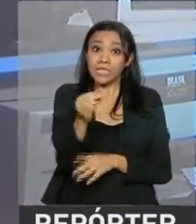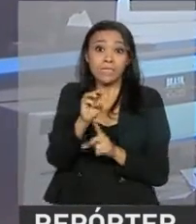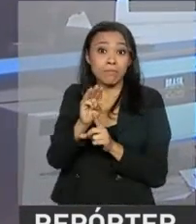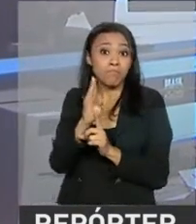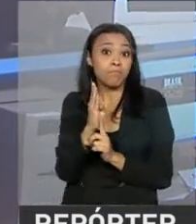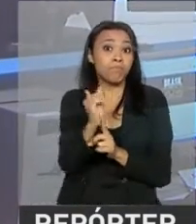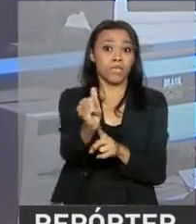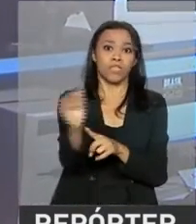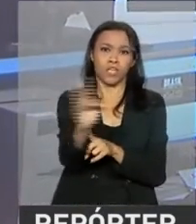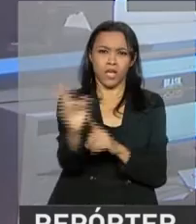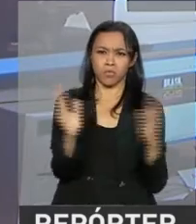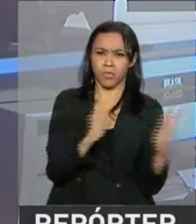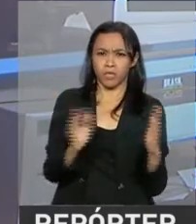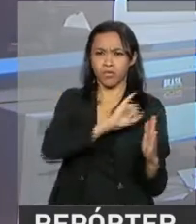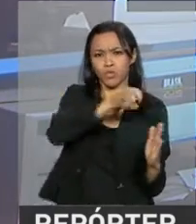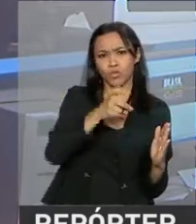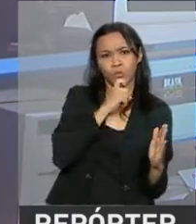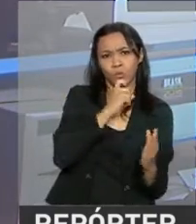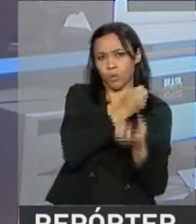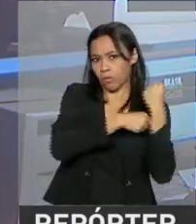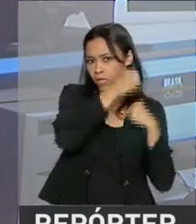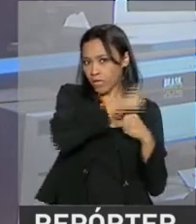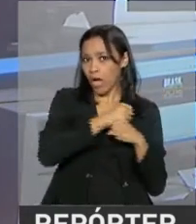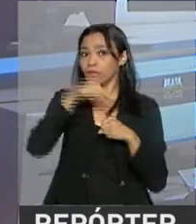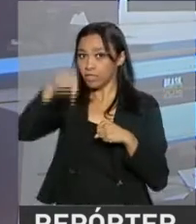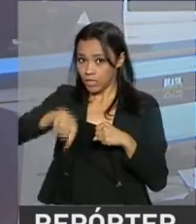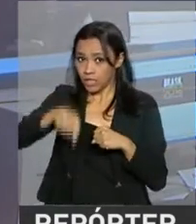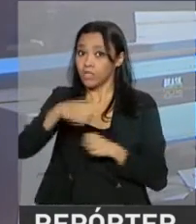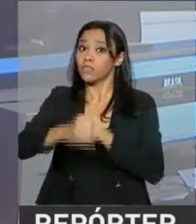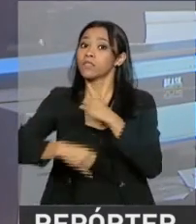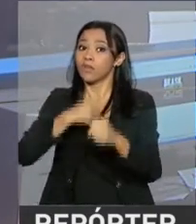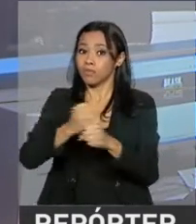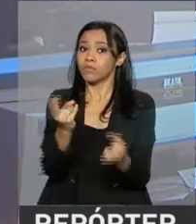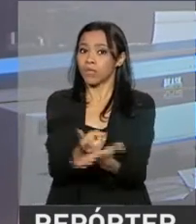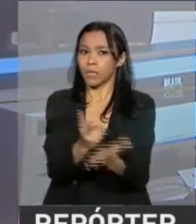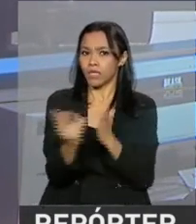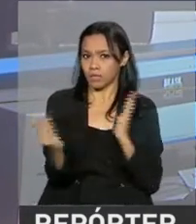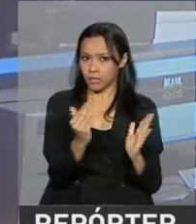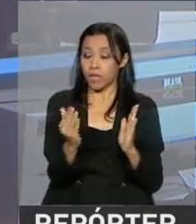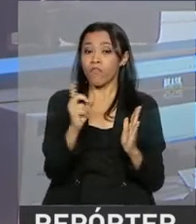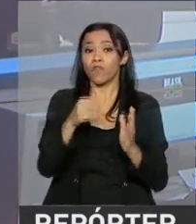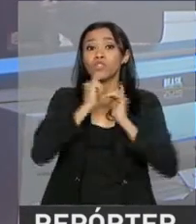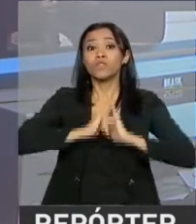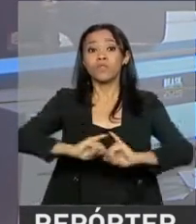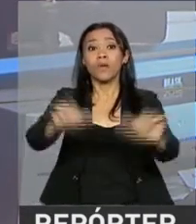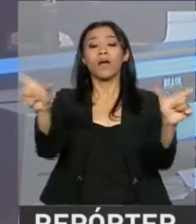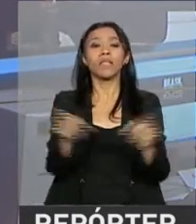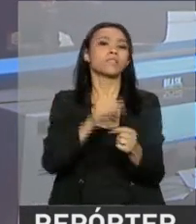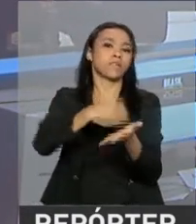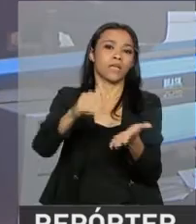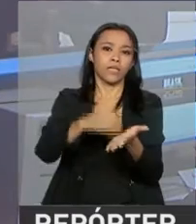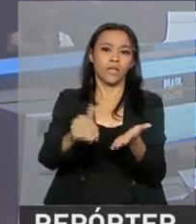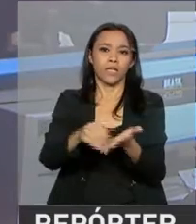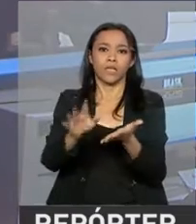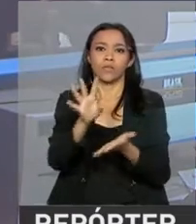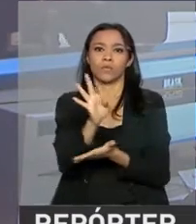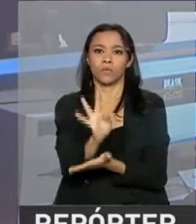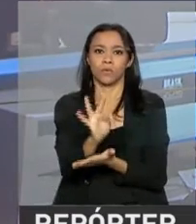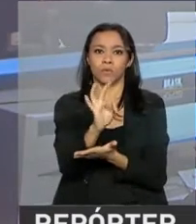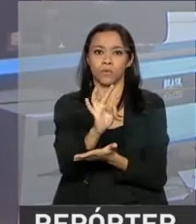reais entre julho do ano passado e julho deste ano. O balanço foi divulgado pela Secretaria do Tesouro